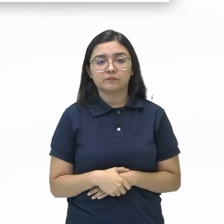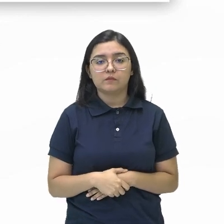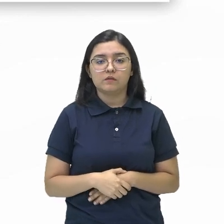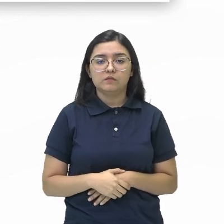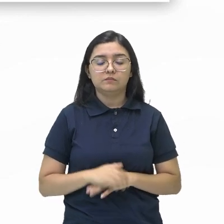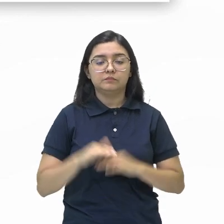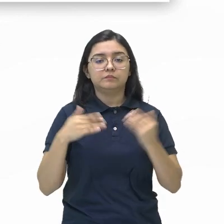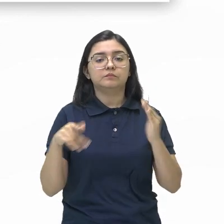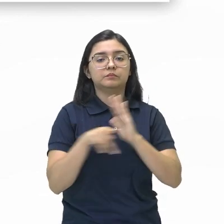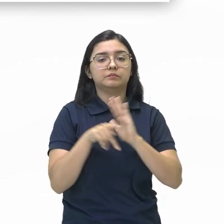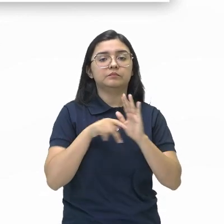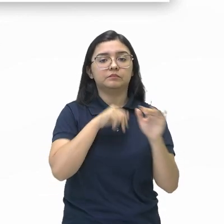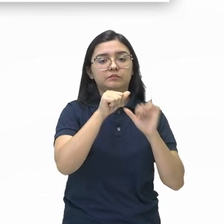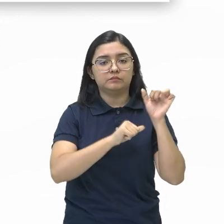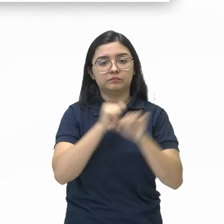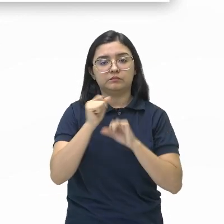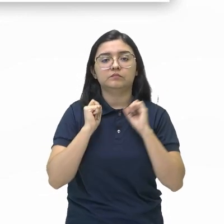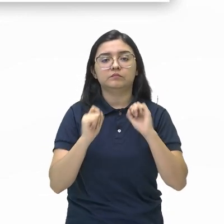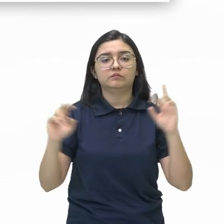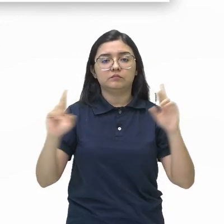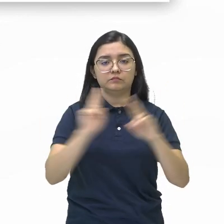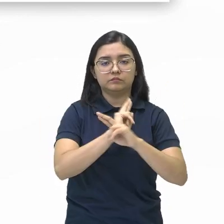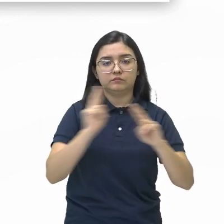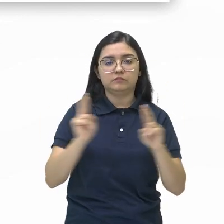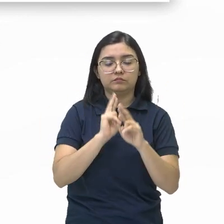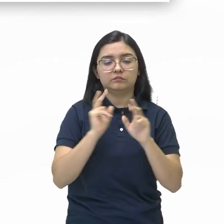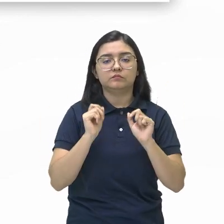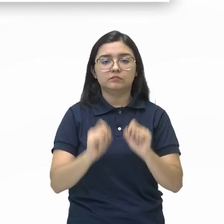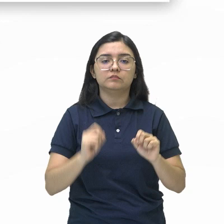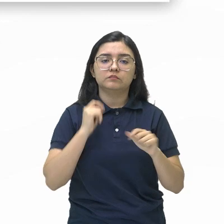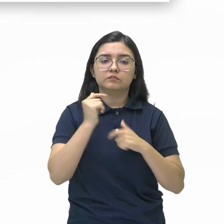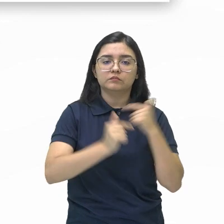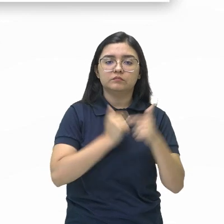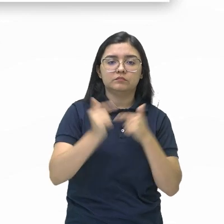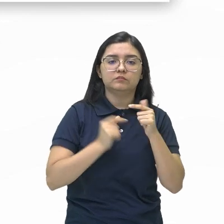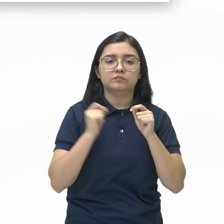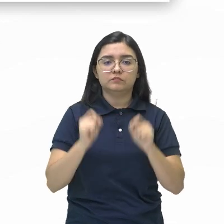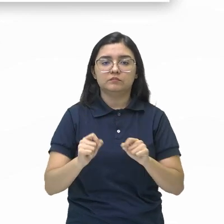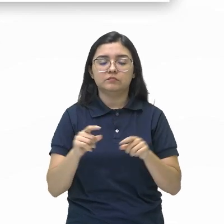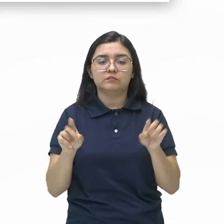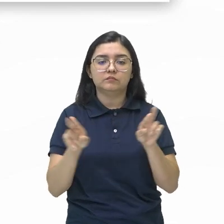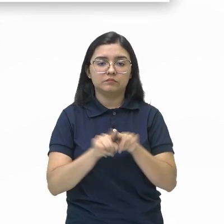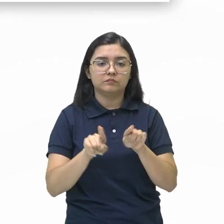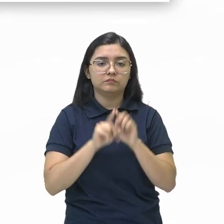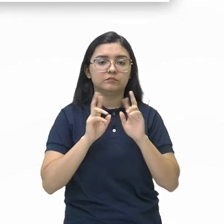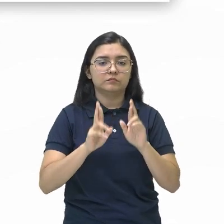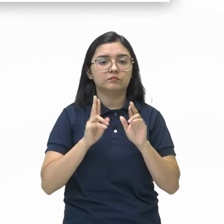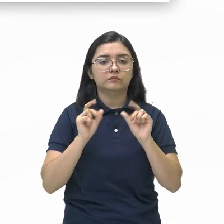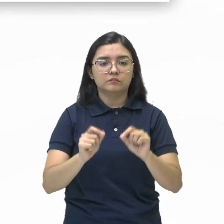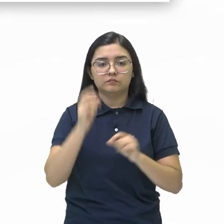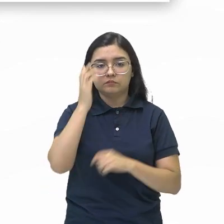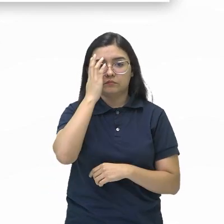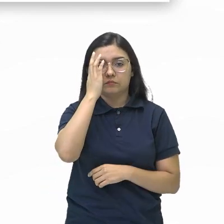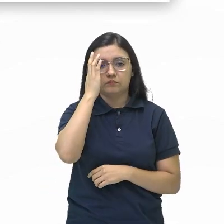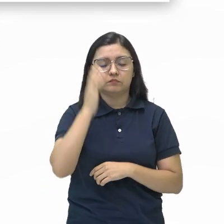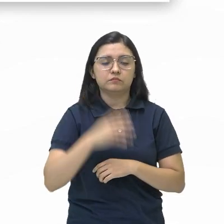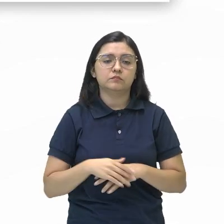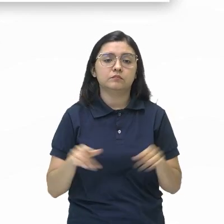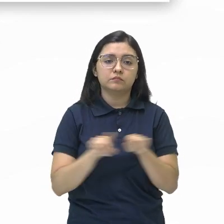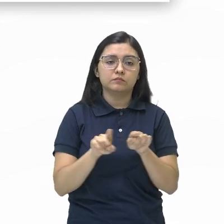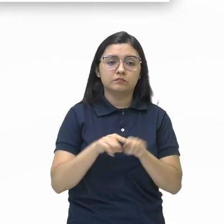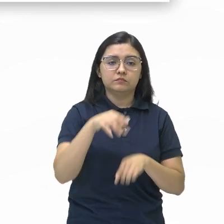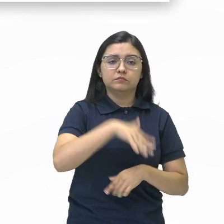fundamental na transformação das relações de trabalho e nas expectativas, tanto de